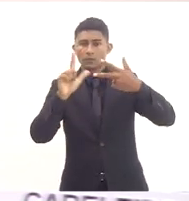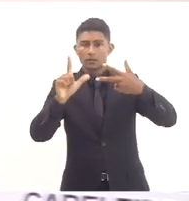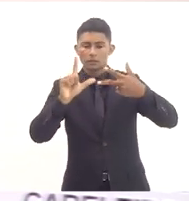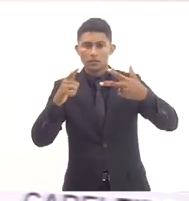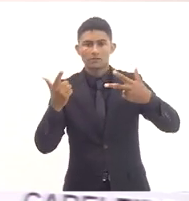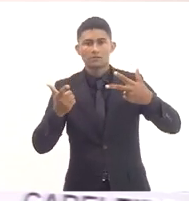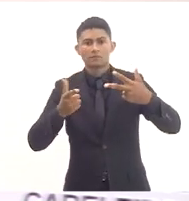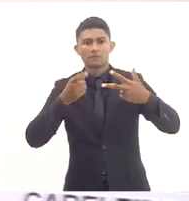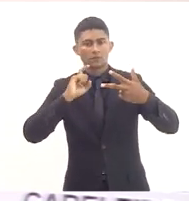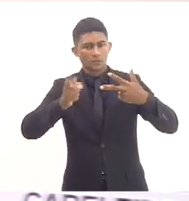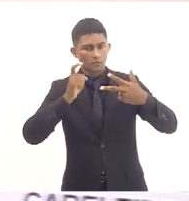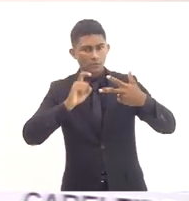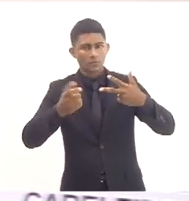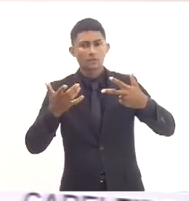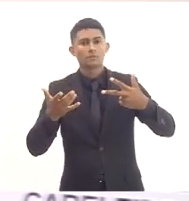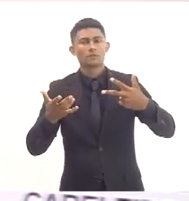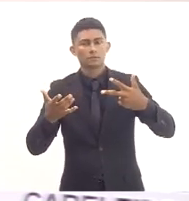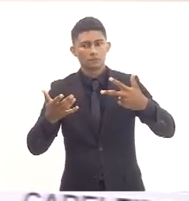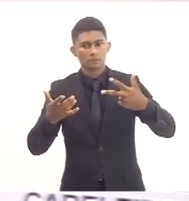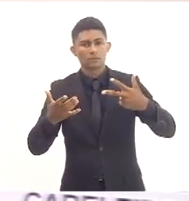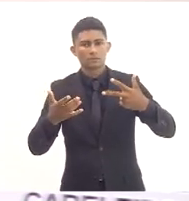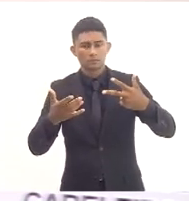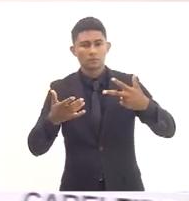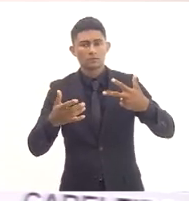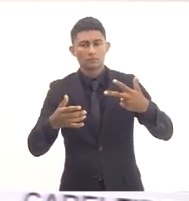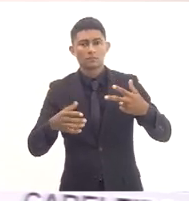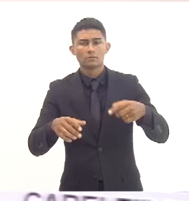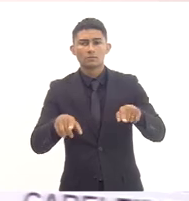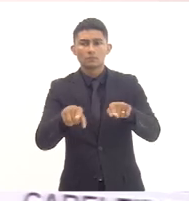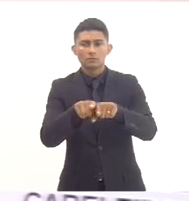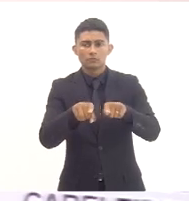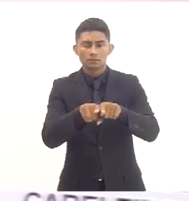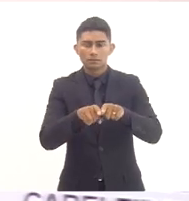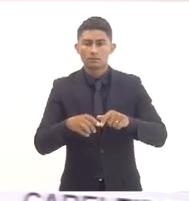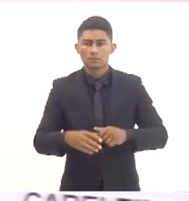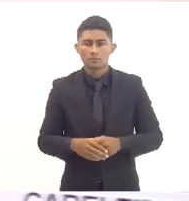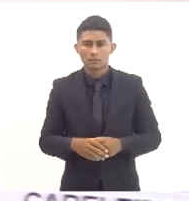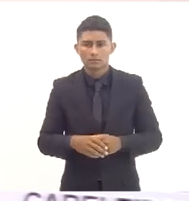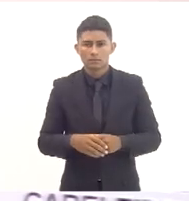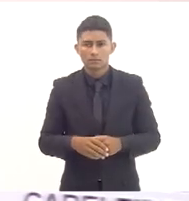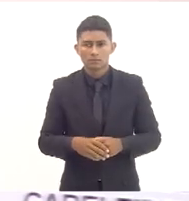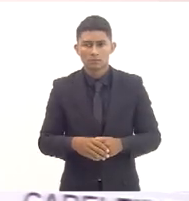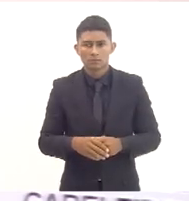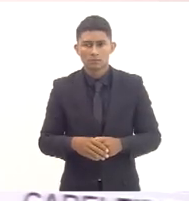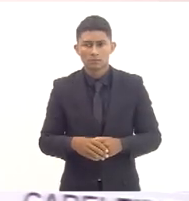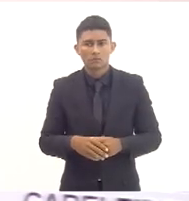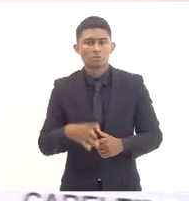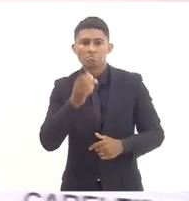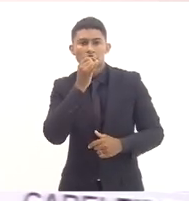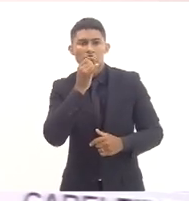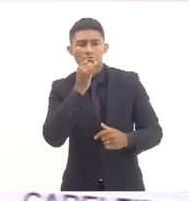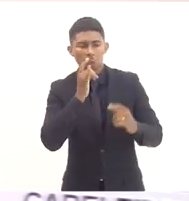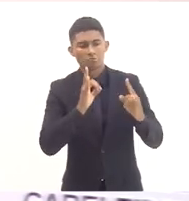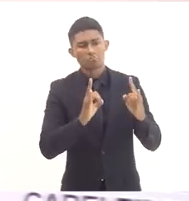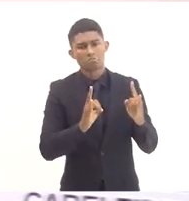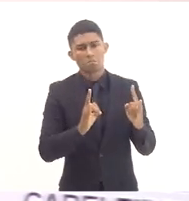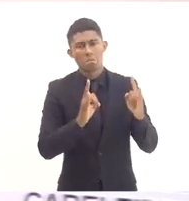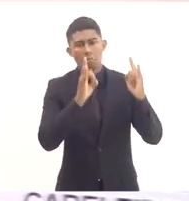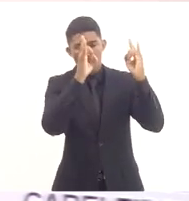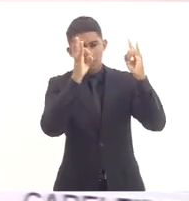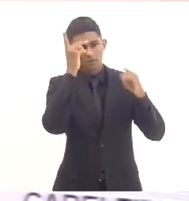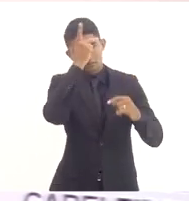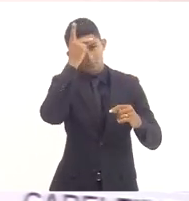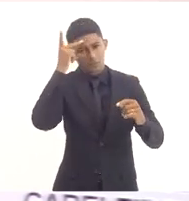e executivo nem com o nosso parceiro de prédio Nosso